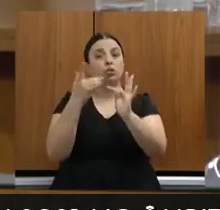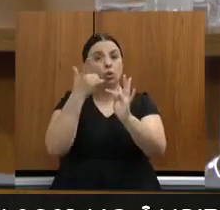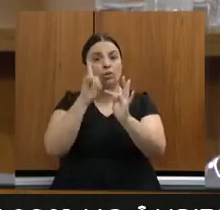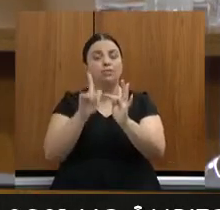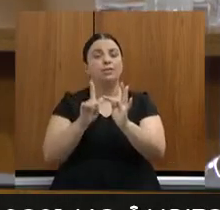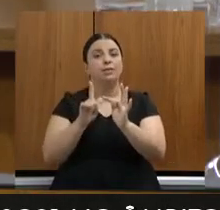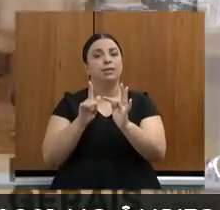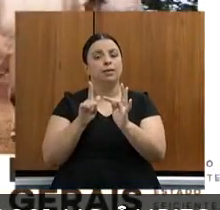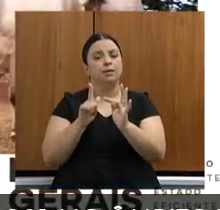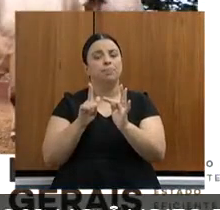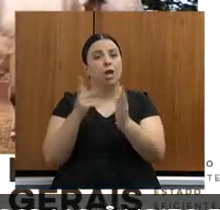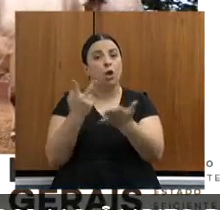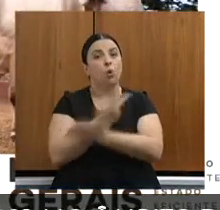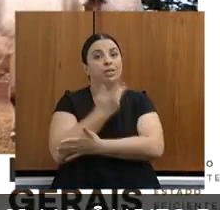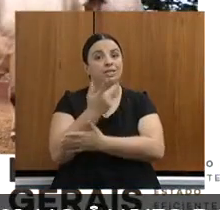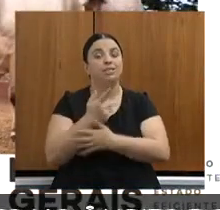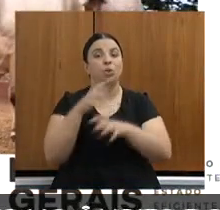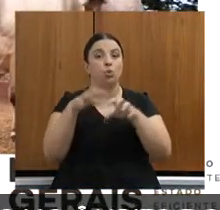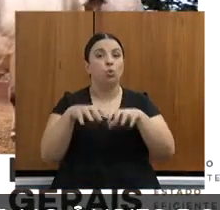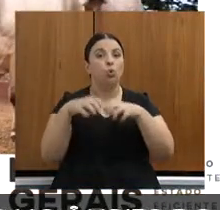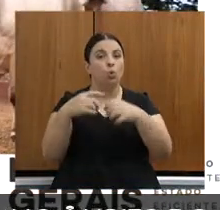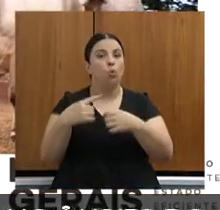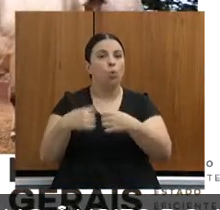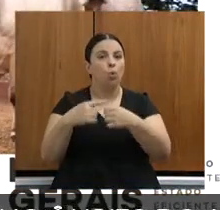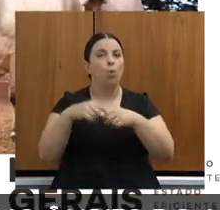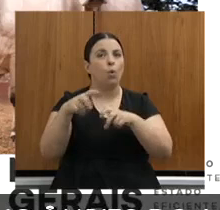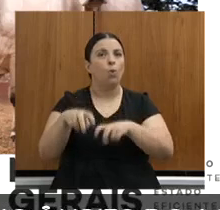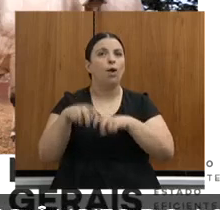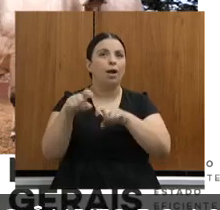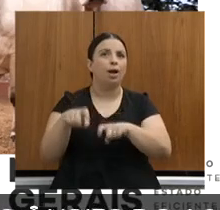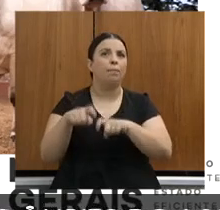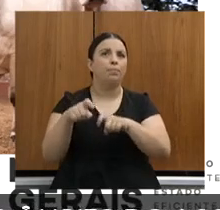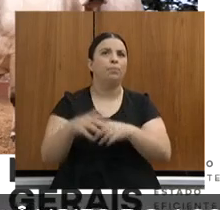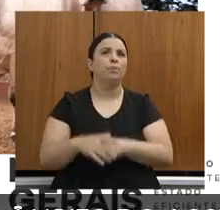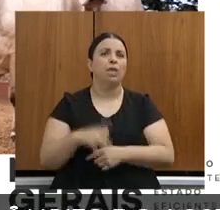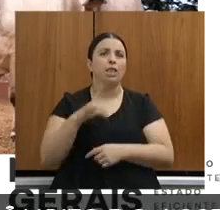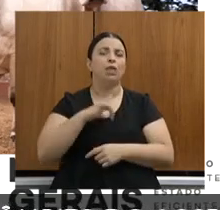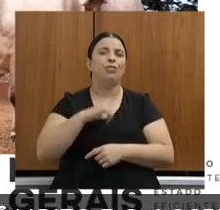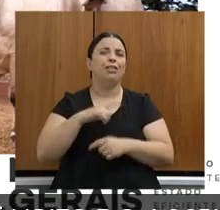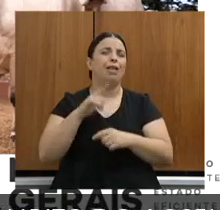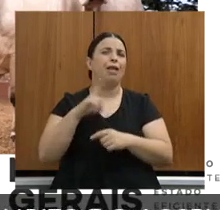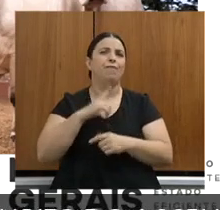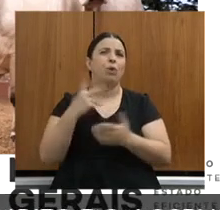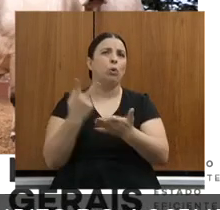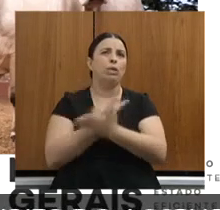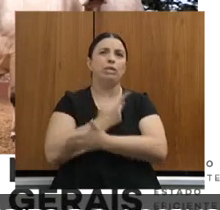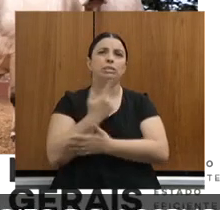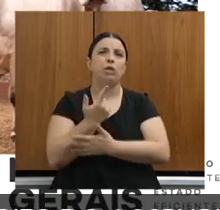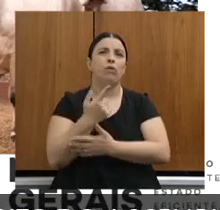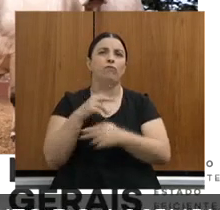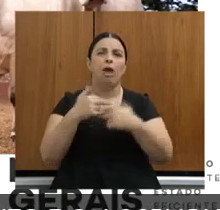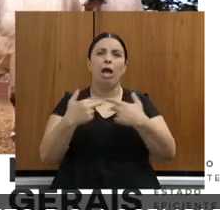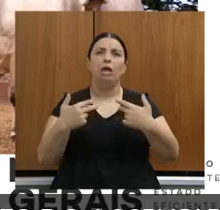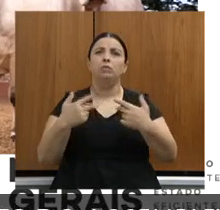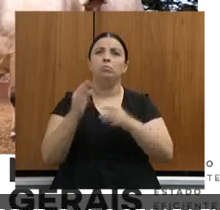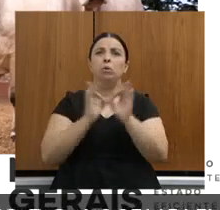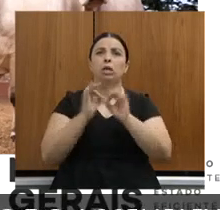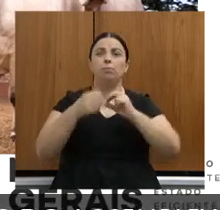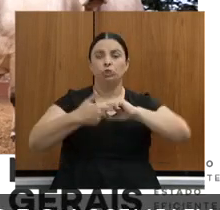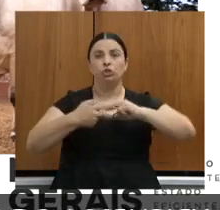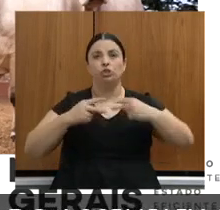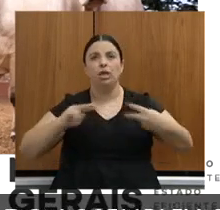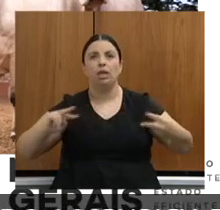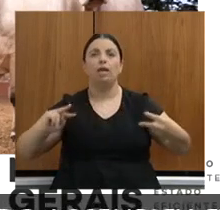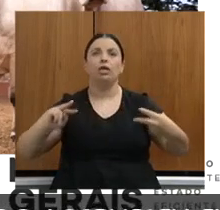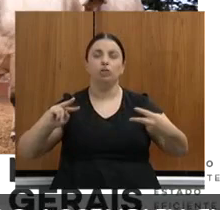Prof nas então foram comercializados m82 animais de genética superior em 43 eventos cancelados Então é isso